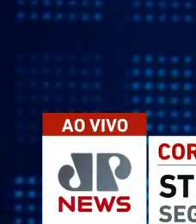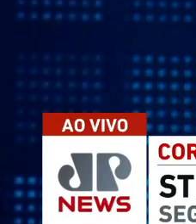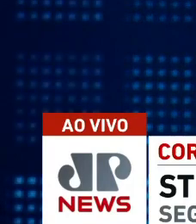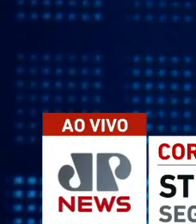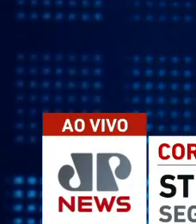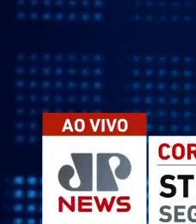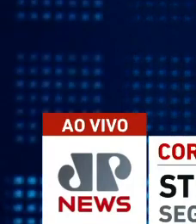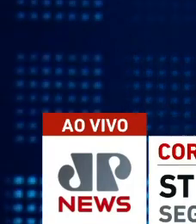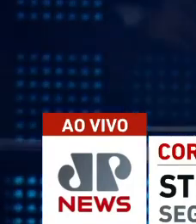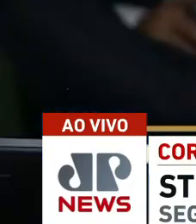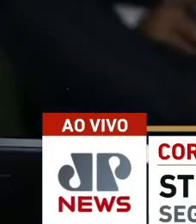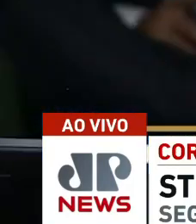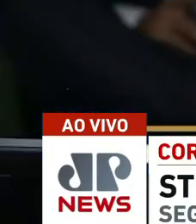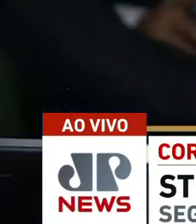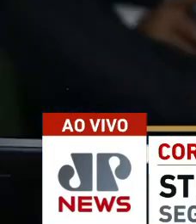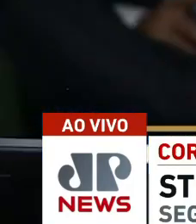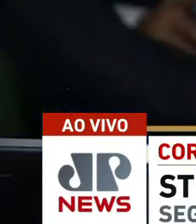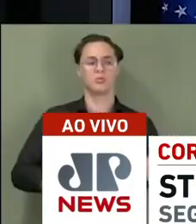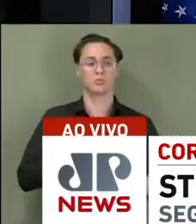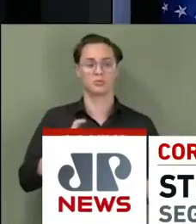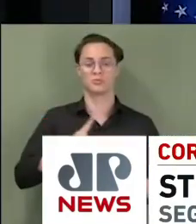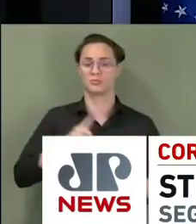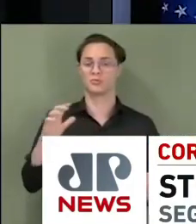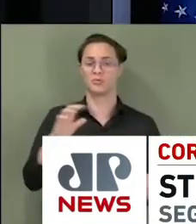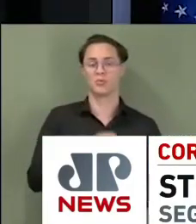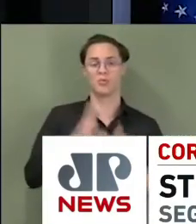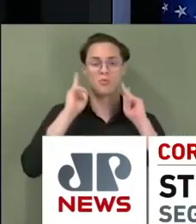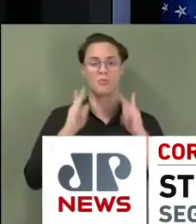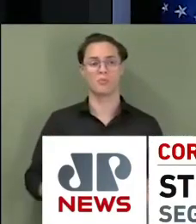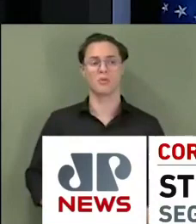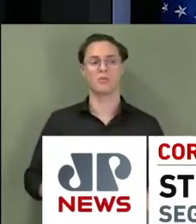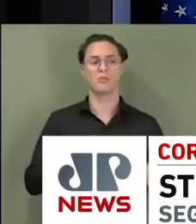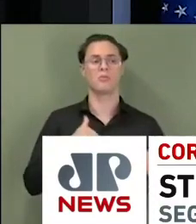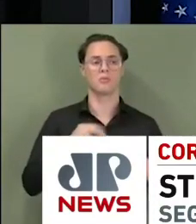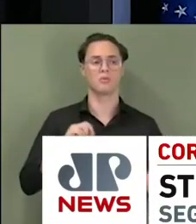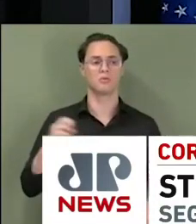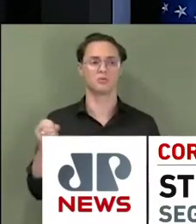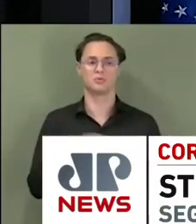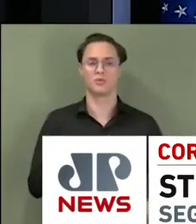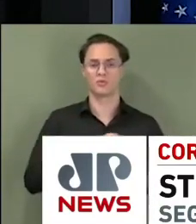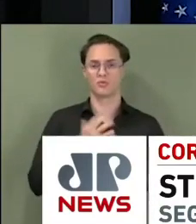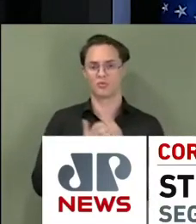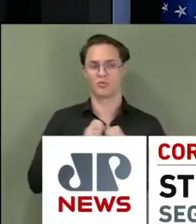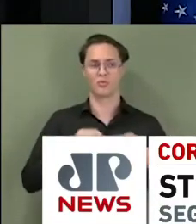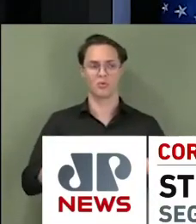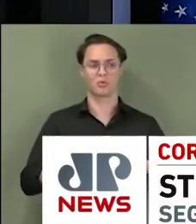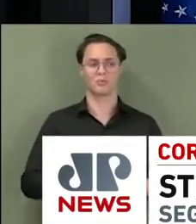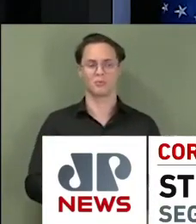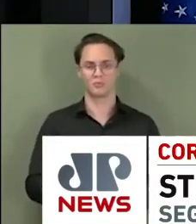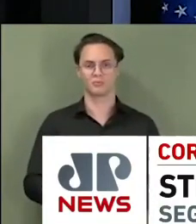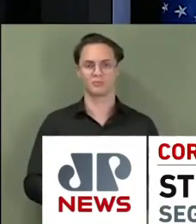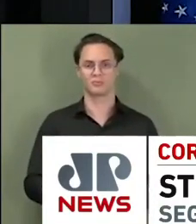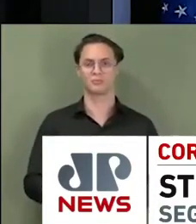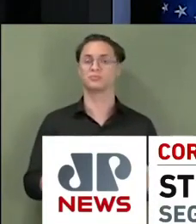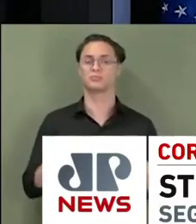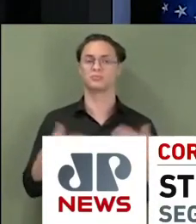os detalhes. Os ministros do STF acataram o recurso da defesa do senador Renan Calheiros e rejeitaram a denúncia, que